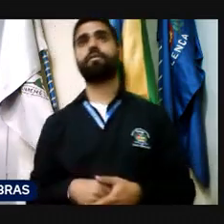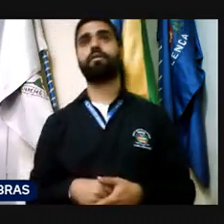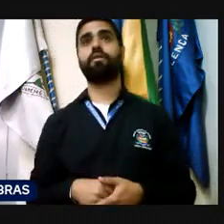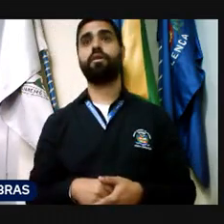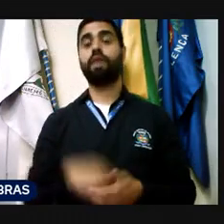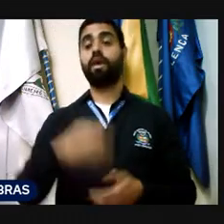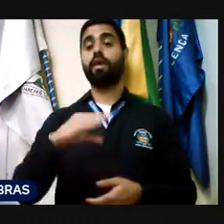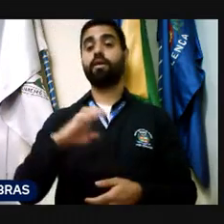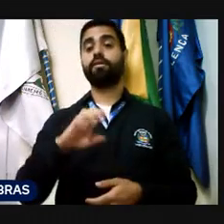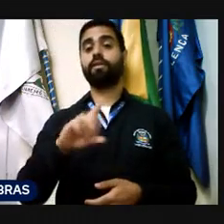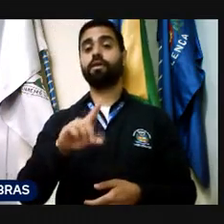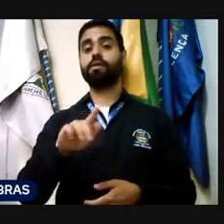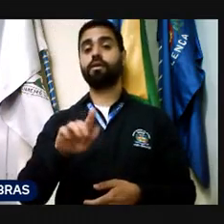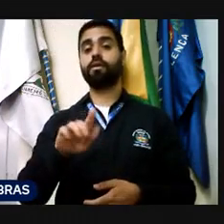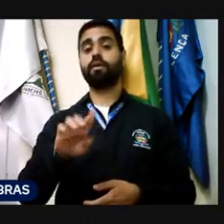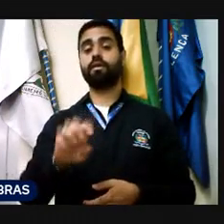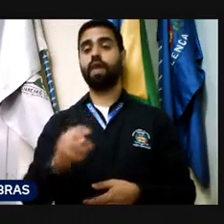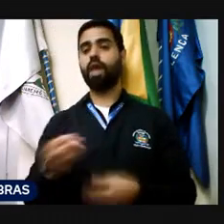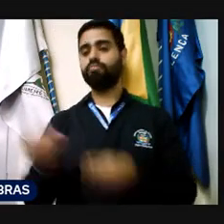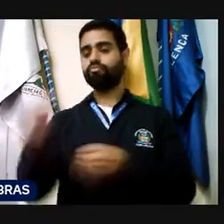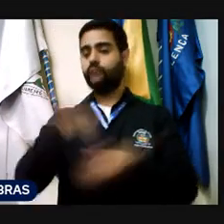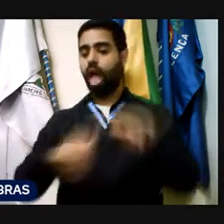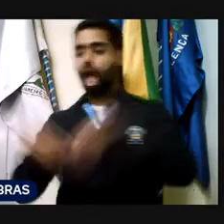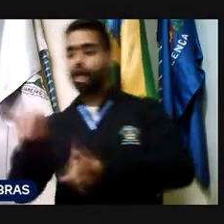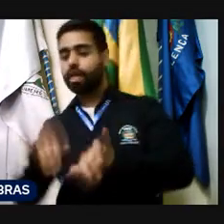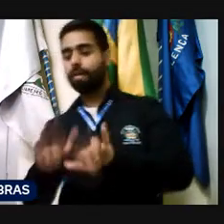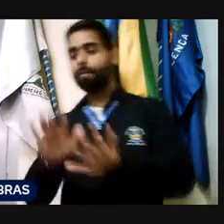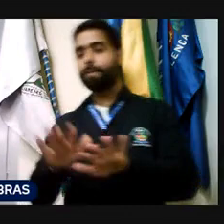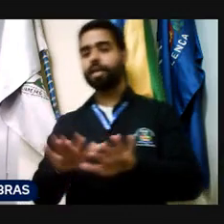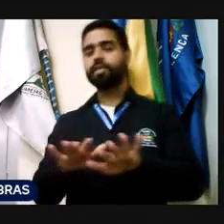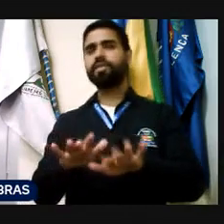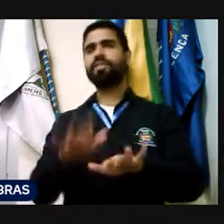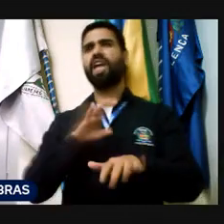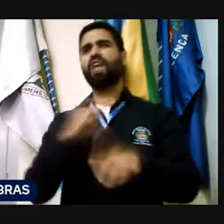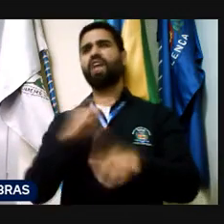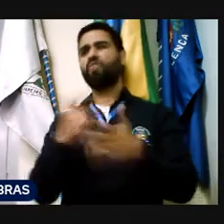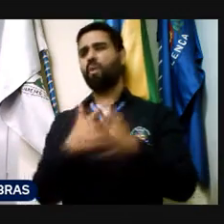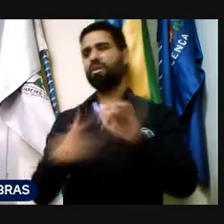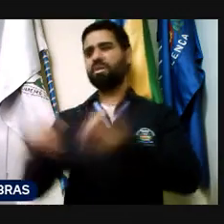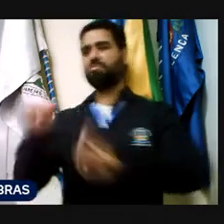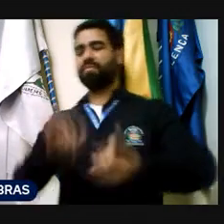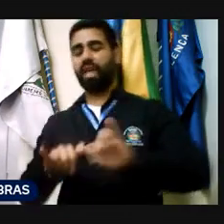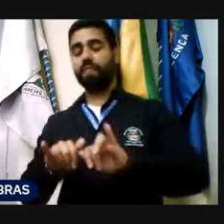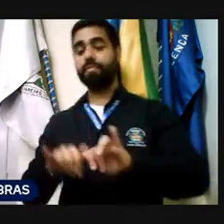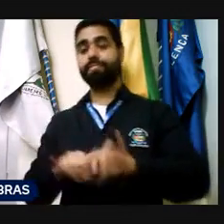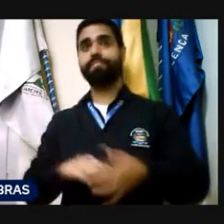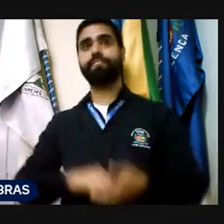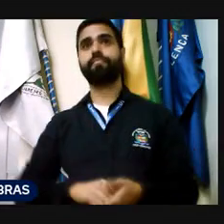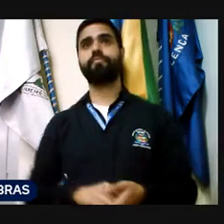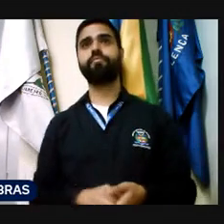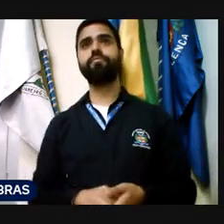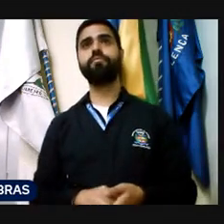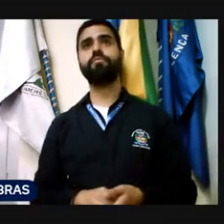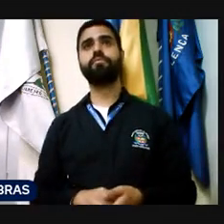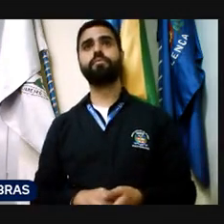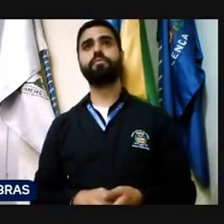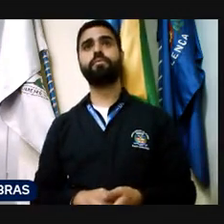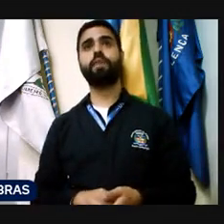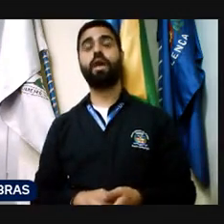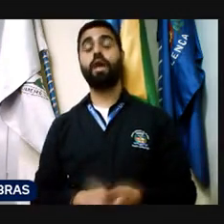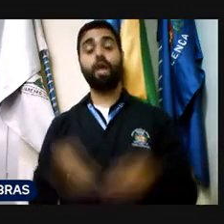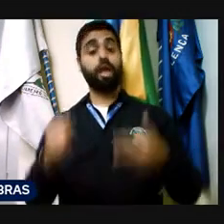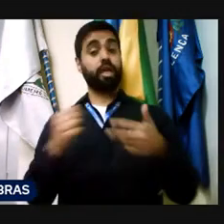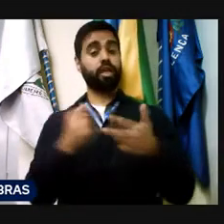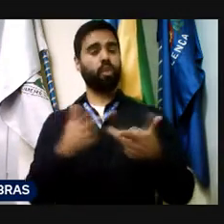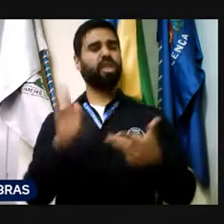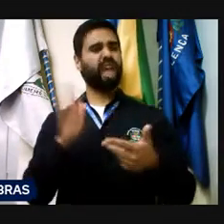SEDAI joga o produto, a água chega aqui, mas a peso de produto químico. E essa realidade, ela acontece